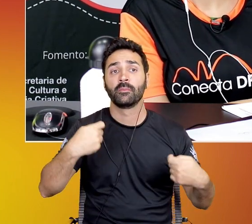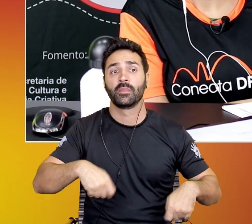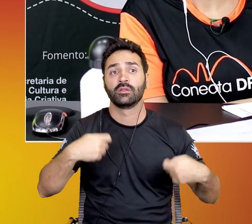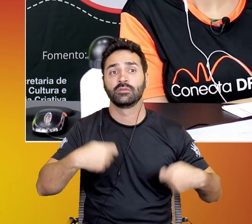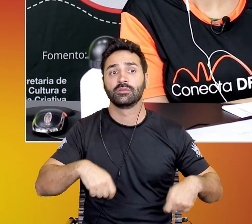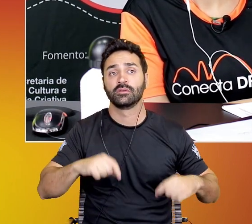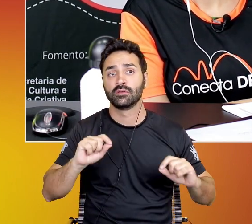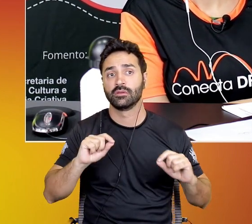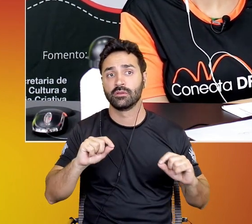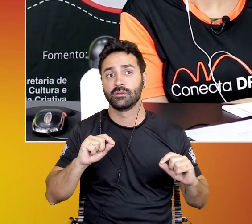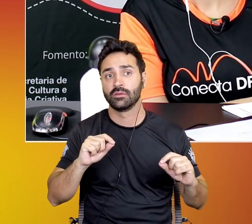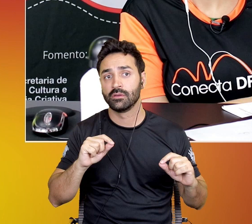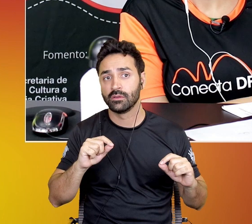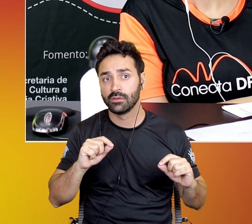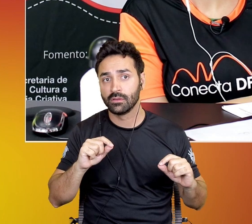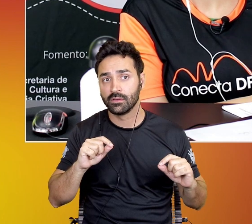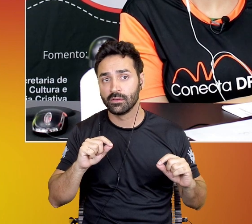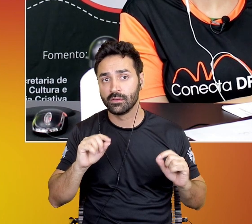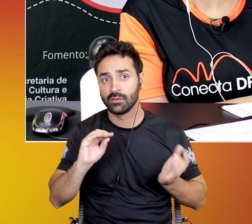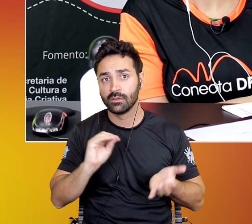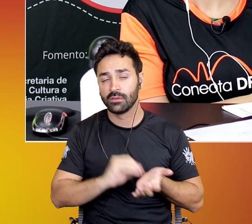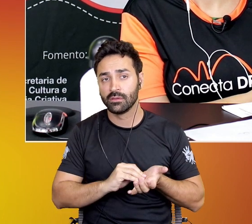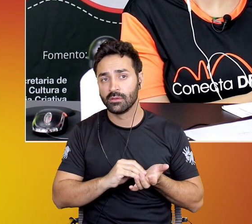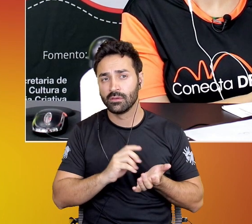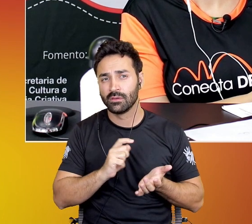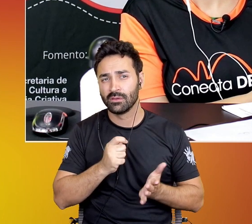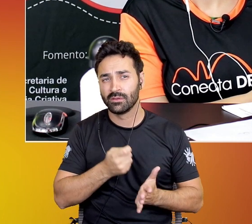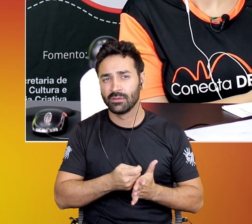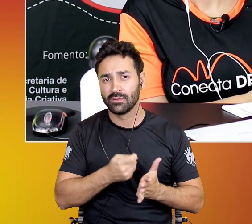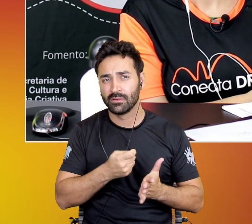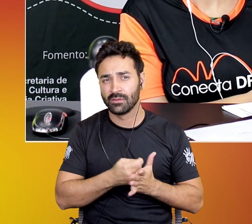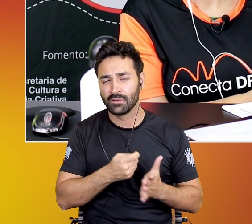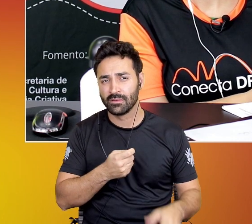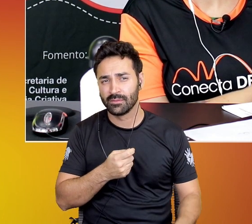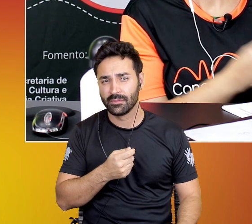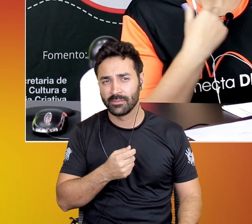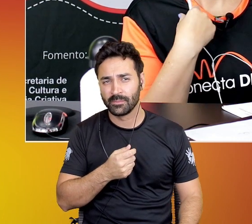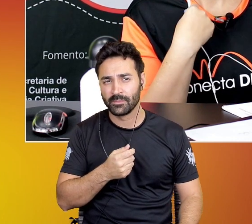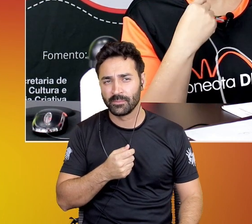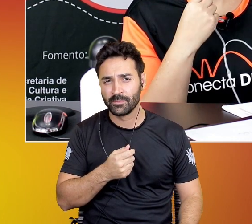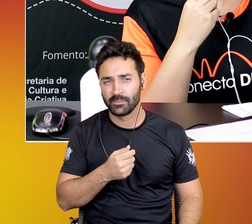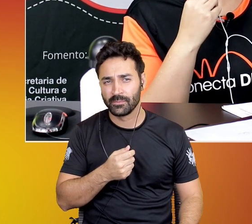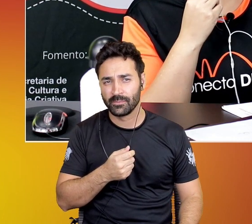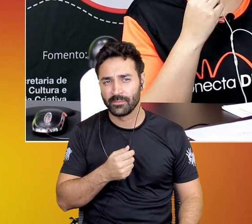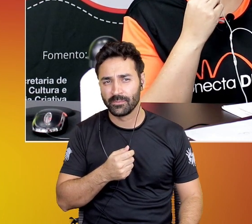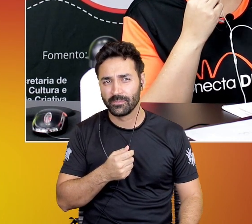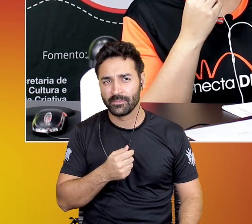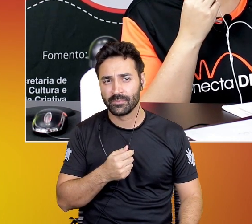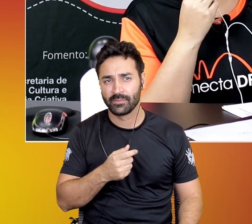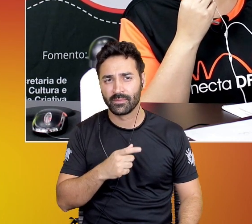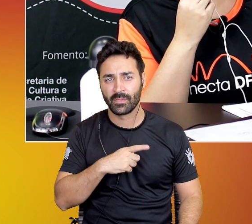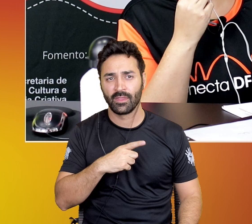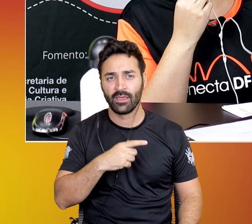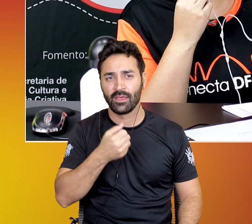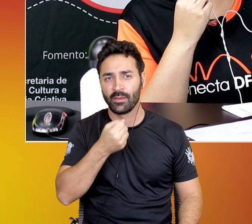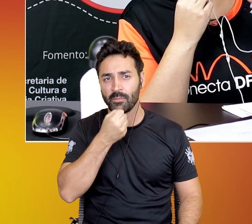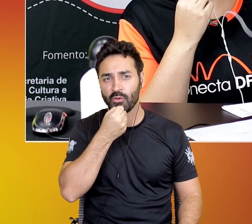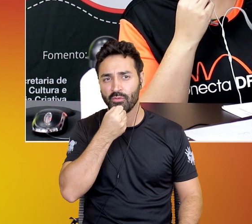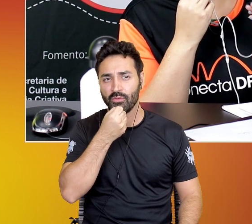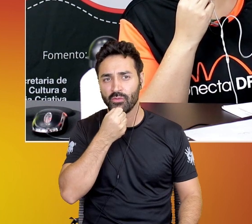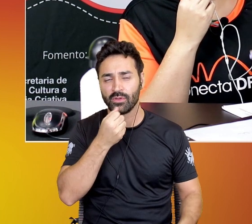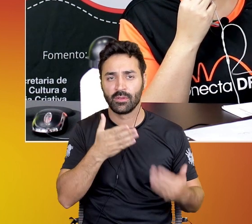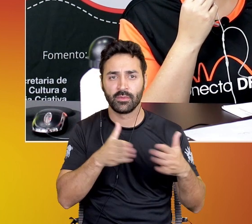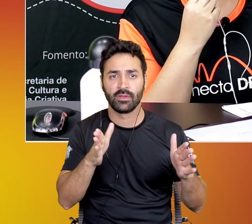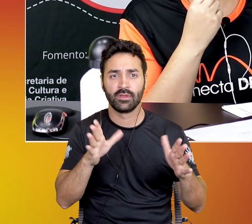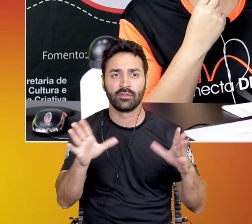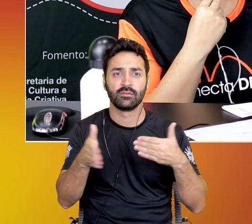lei obrigatória nas escolas. Pessoal, quem está com o microfone aberto,